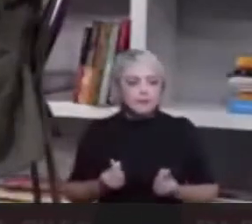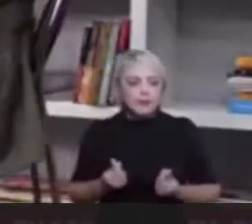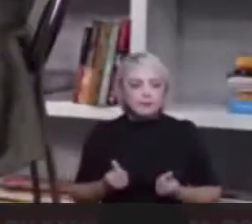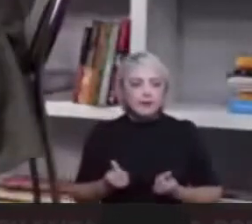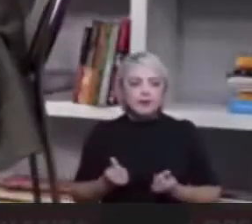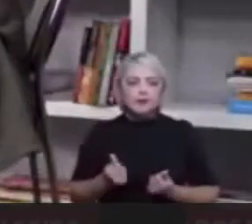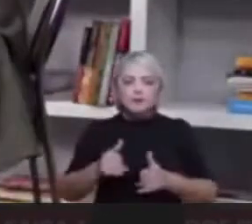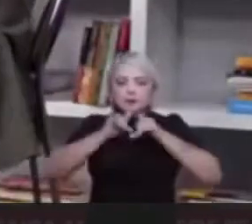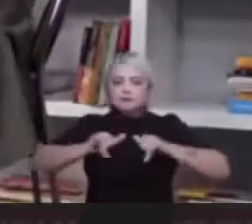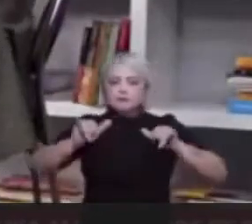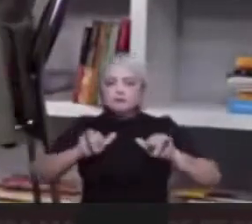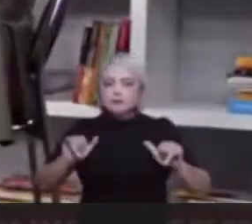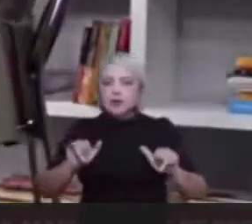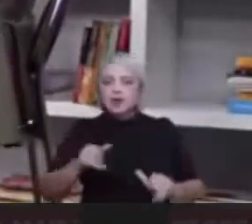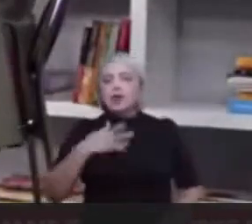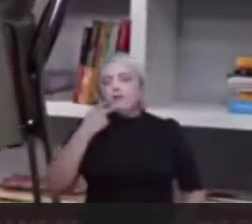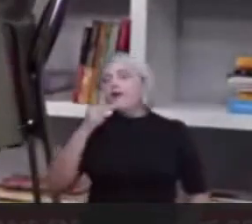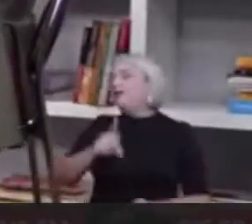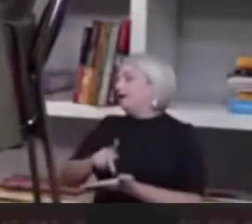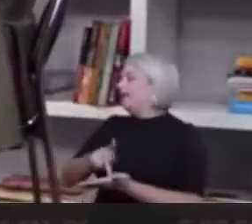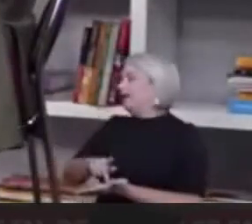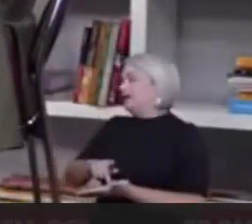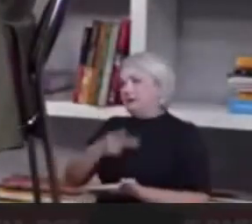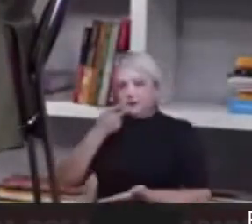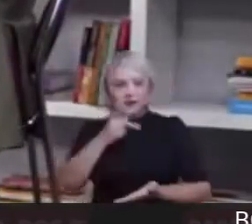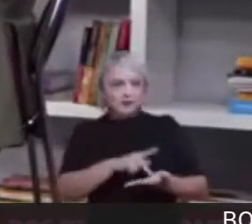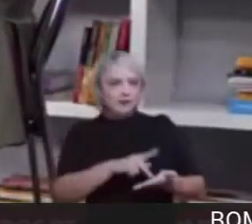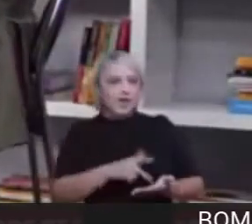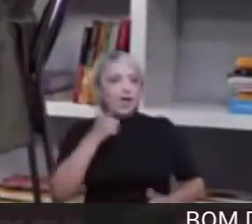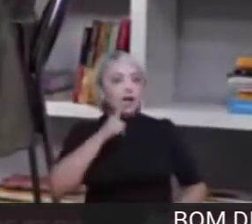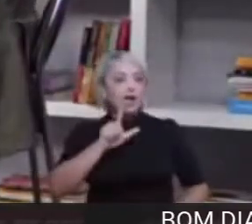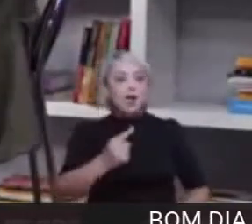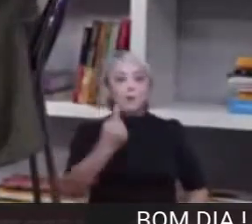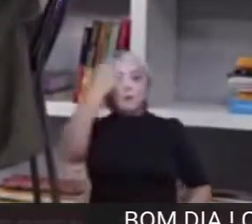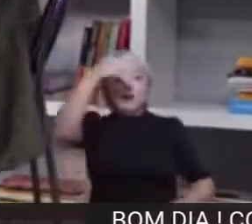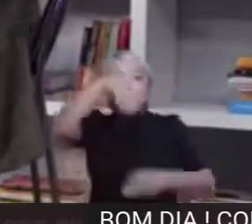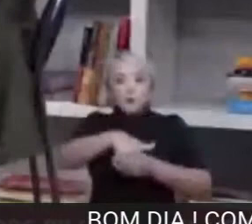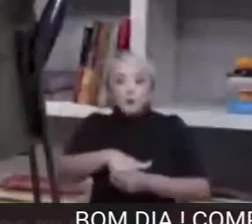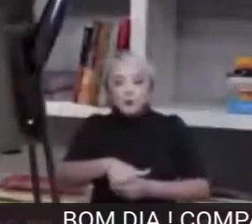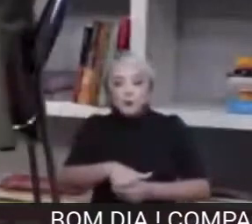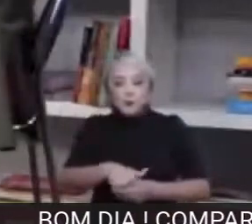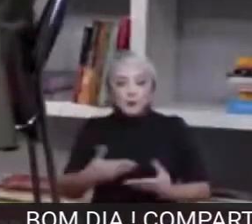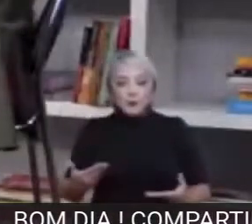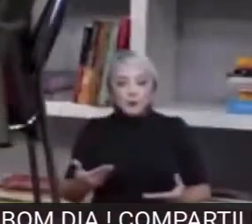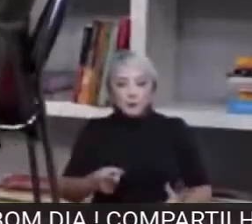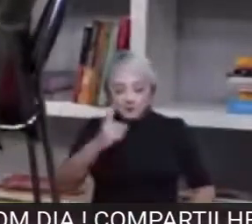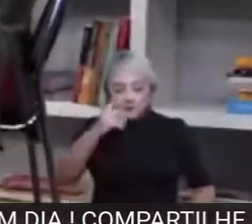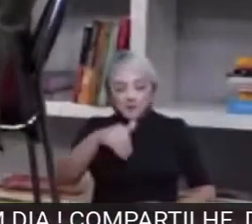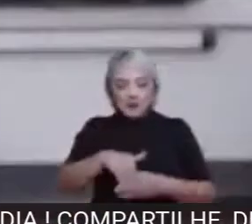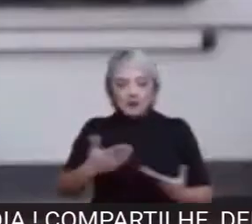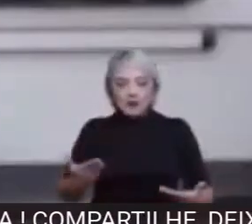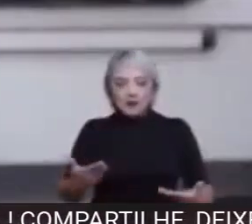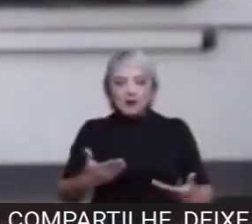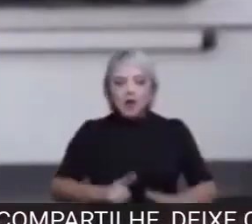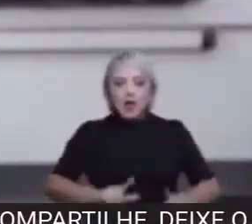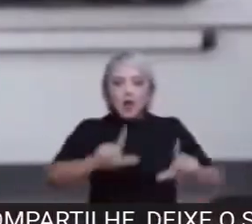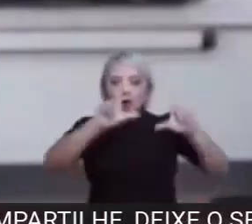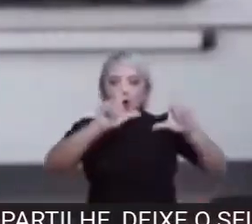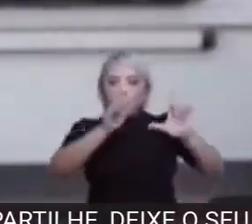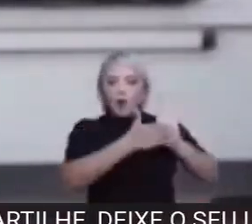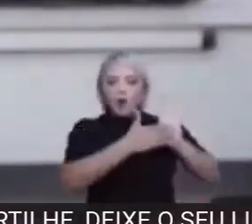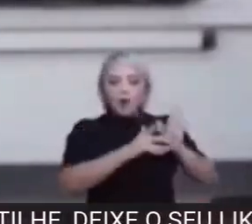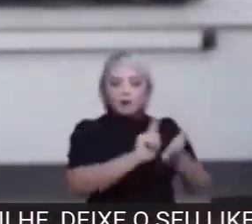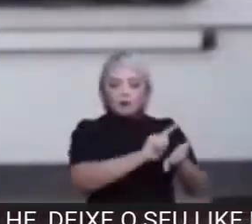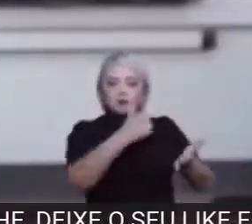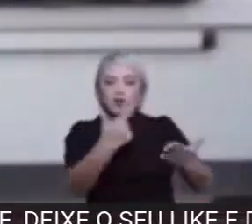O senhor acaba de ganha no primeiro turno. No, assim, é a manchete de hoje no Estado e